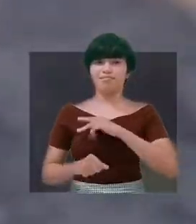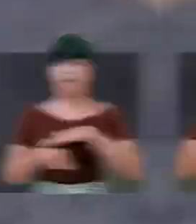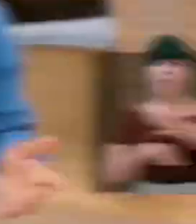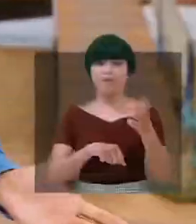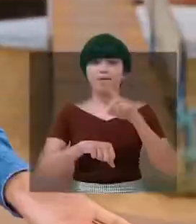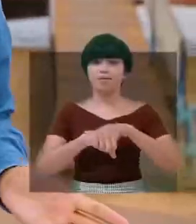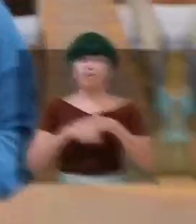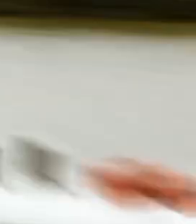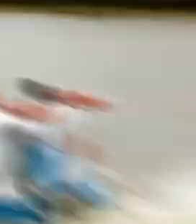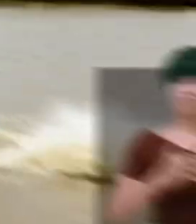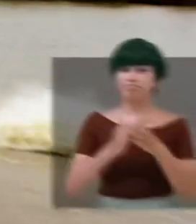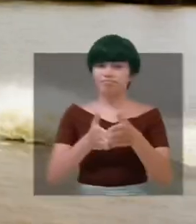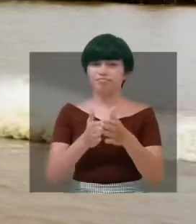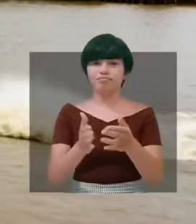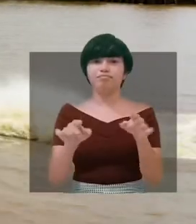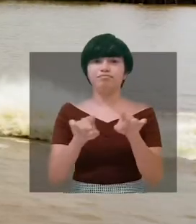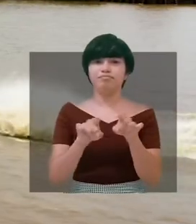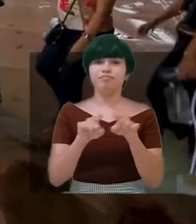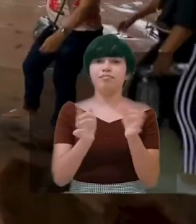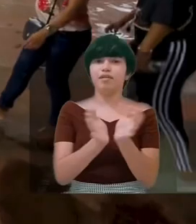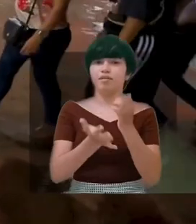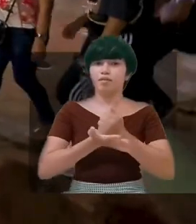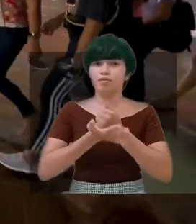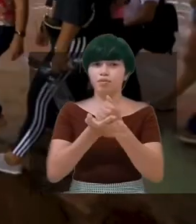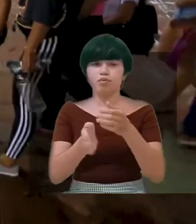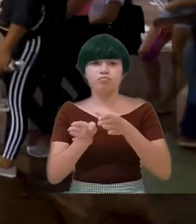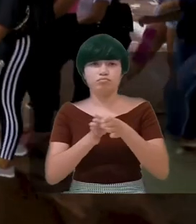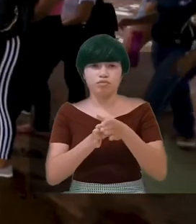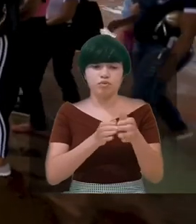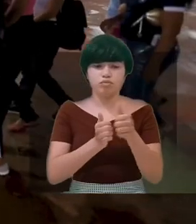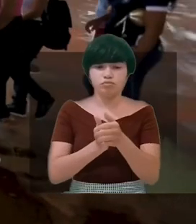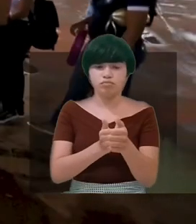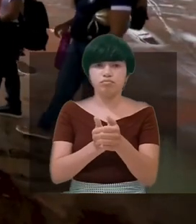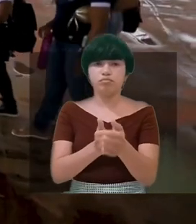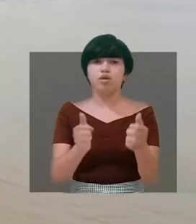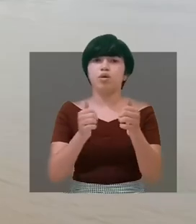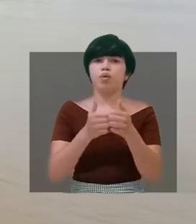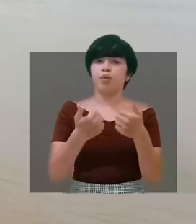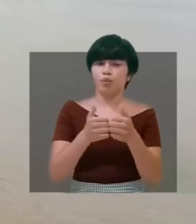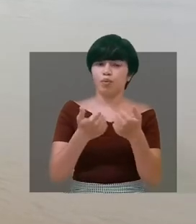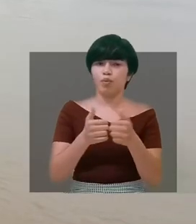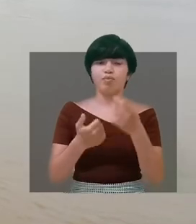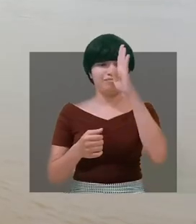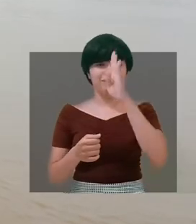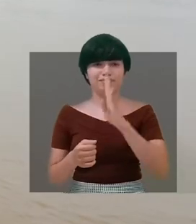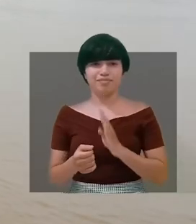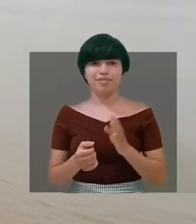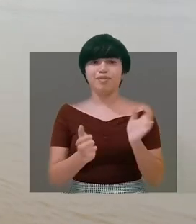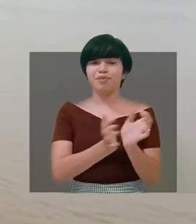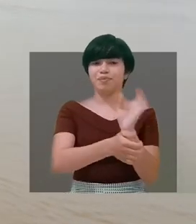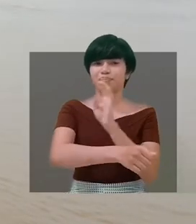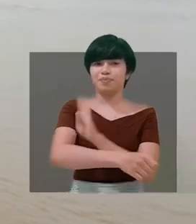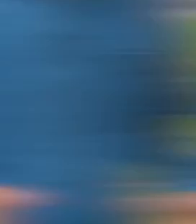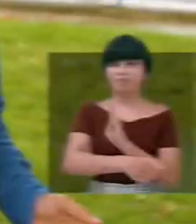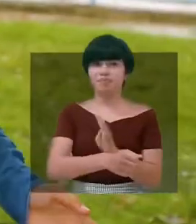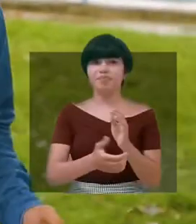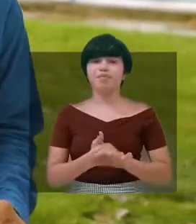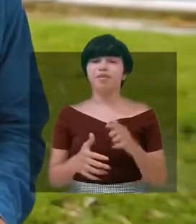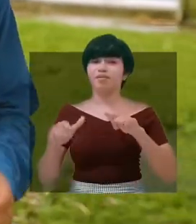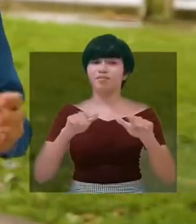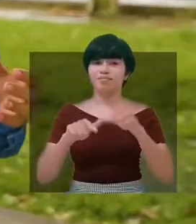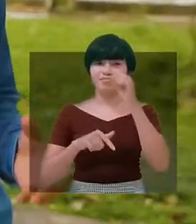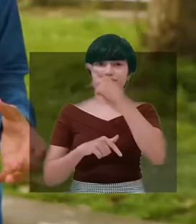pública, mais horários e navios fazendo a travessia, equipes de apoio dando orientação no trapiche e ônibus circulares de graça no distrito. Vamos